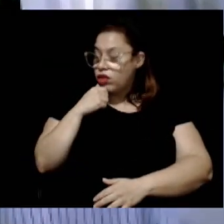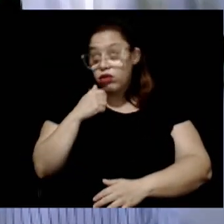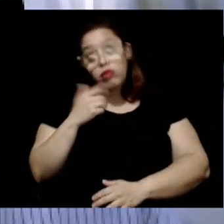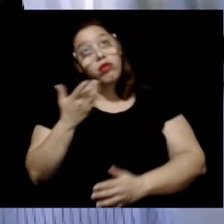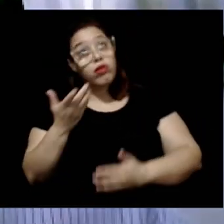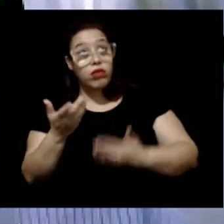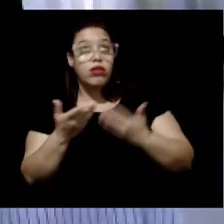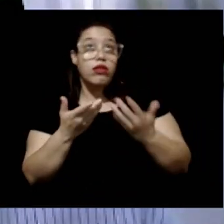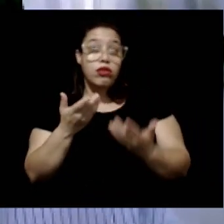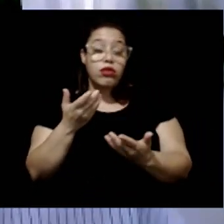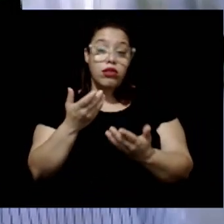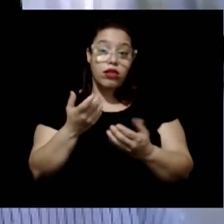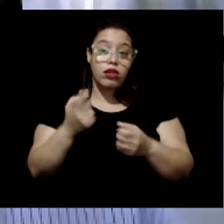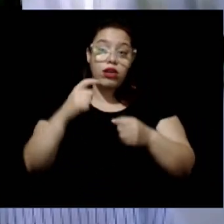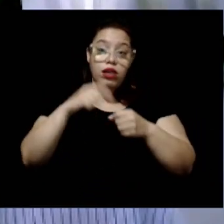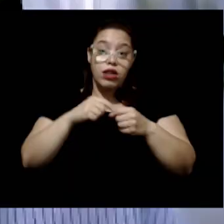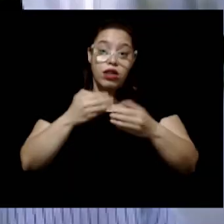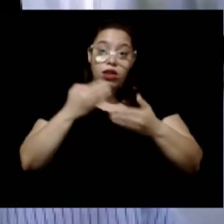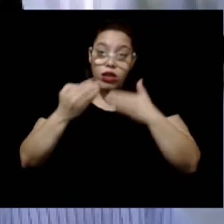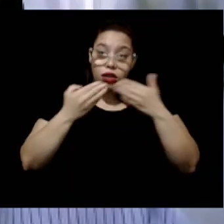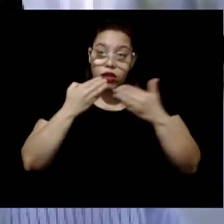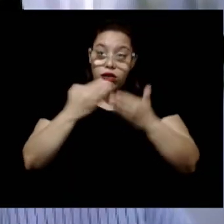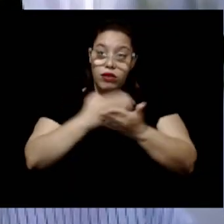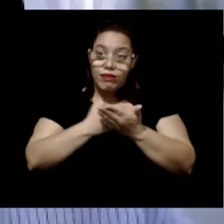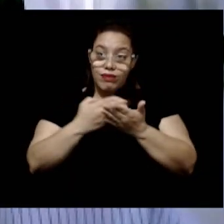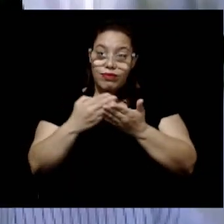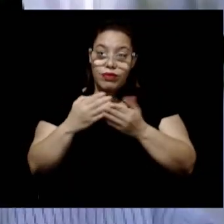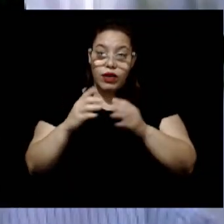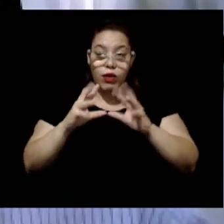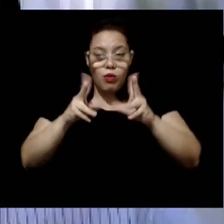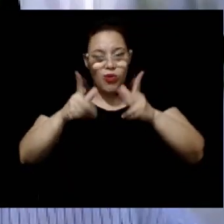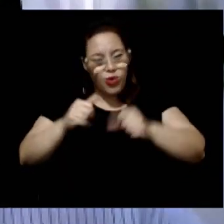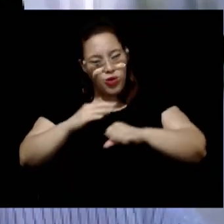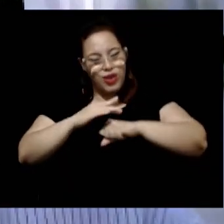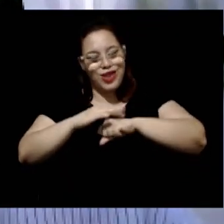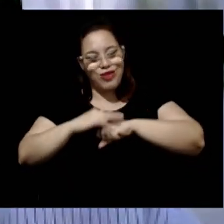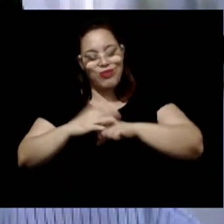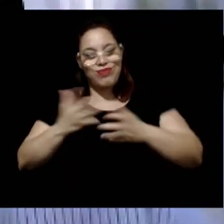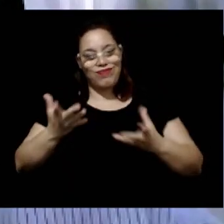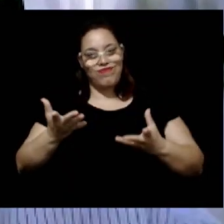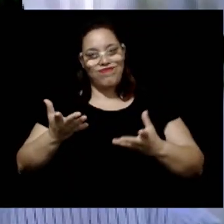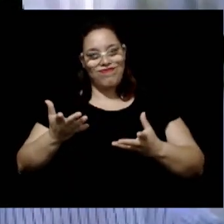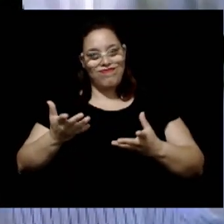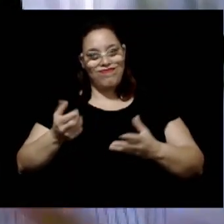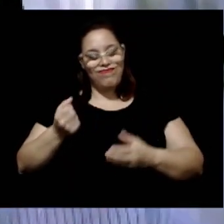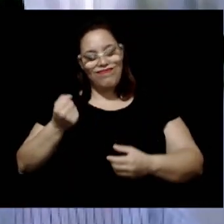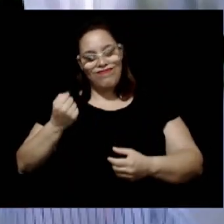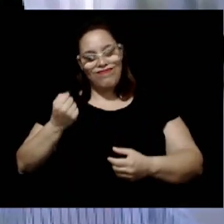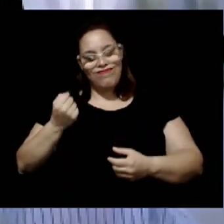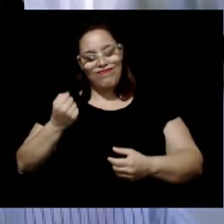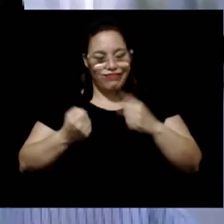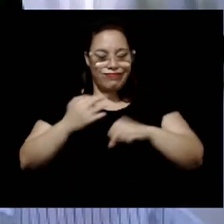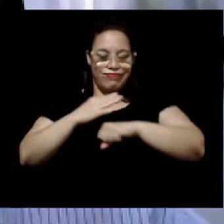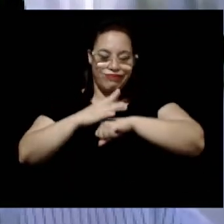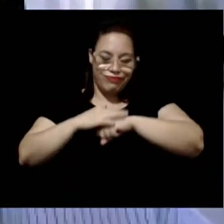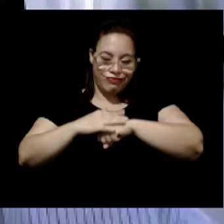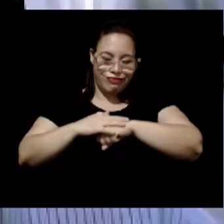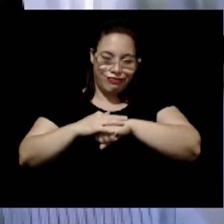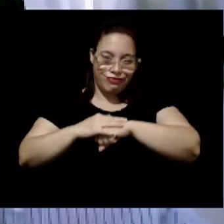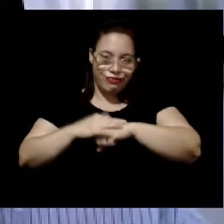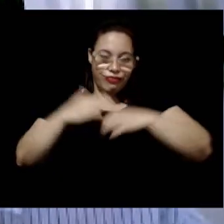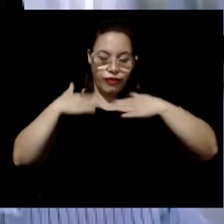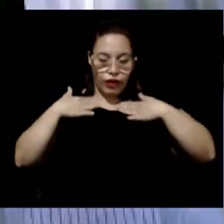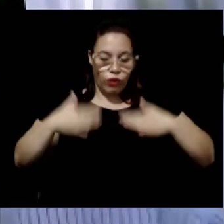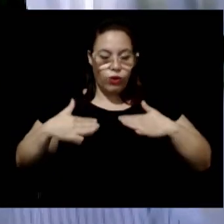aquela conversa inicial. São muitas doenças, né? Então, algumas dessas doenças afetam várias partes do organismo, às